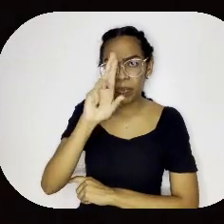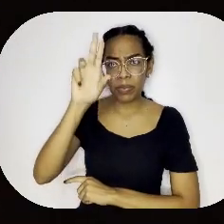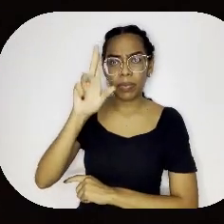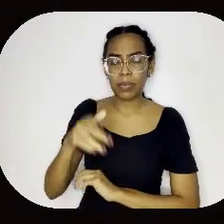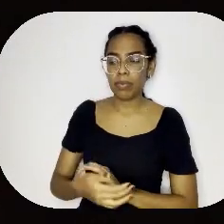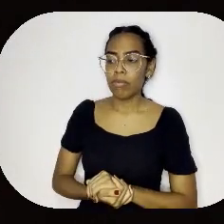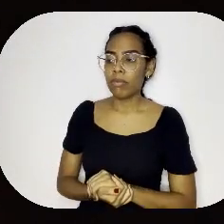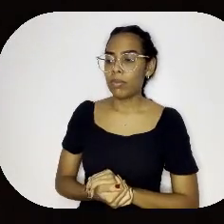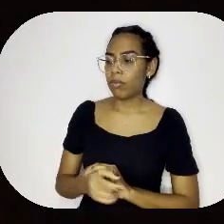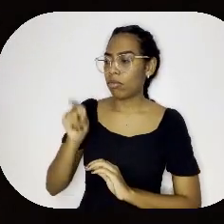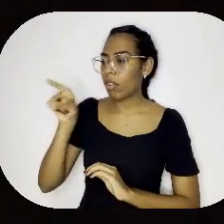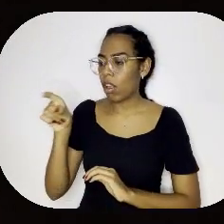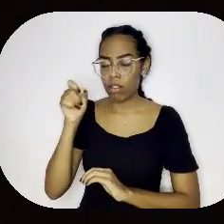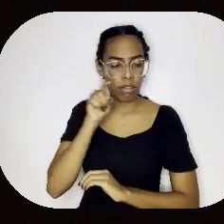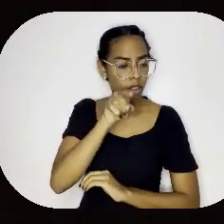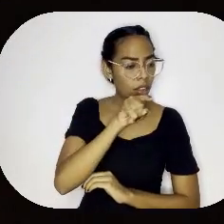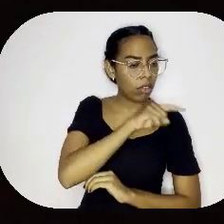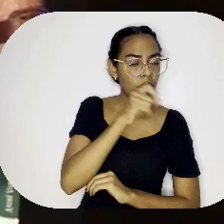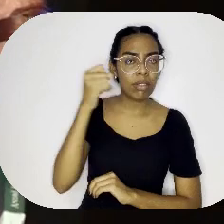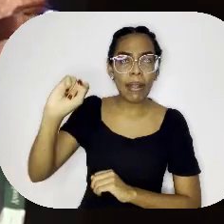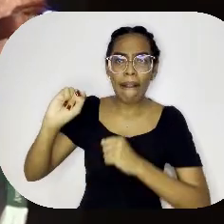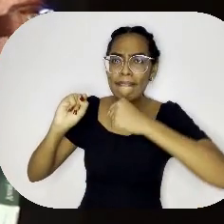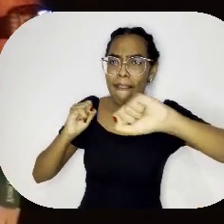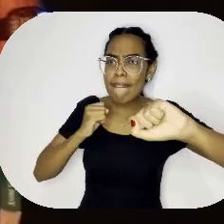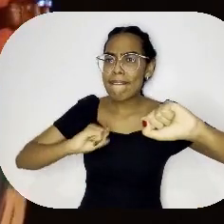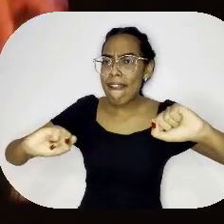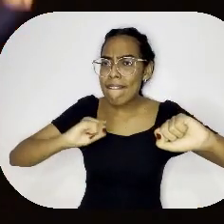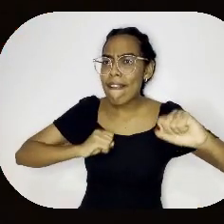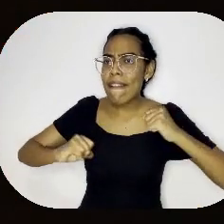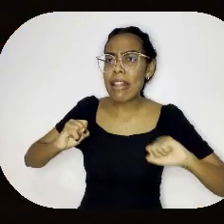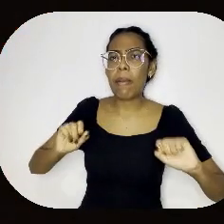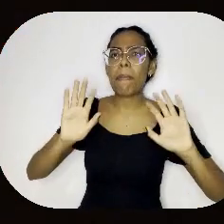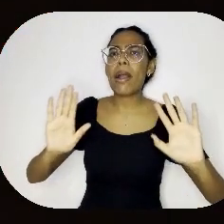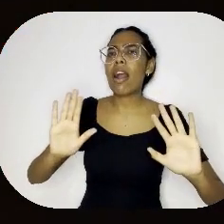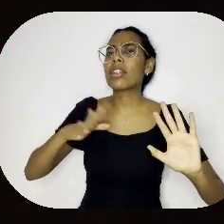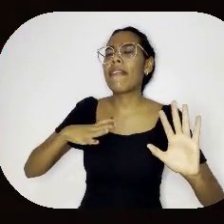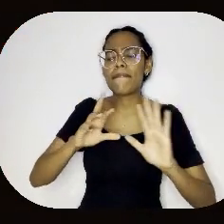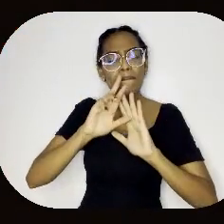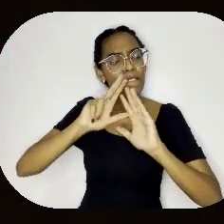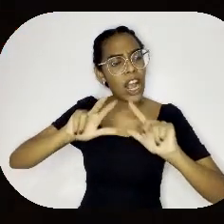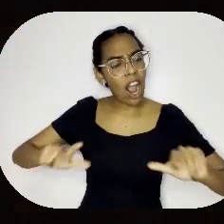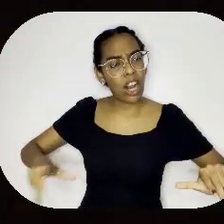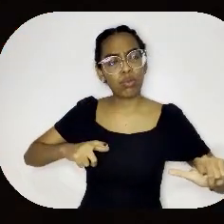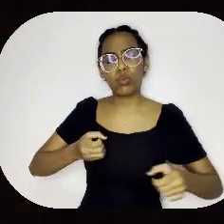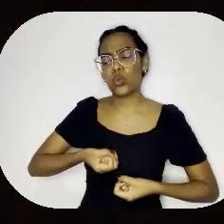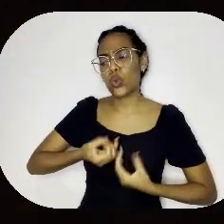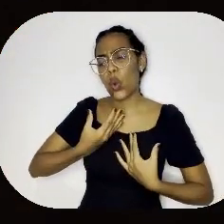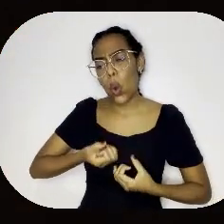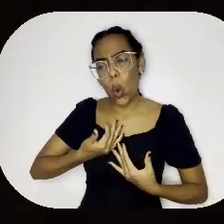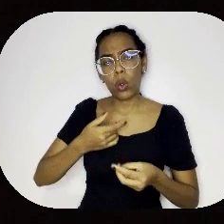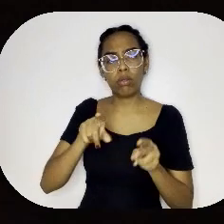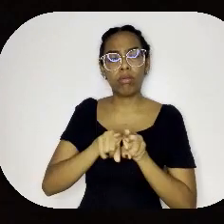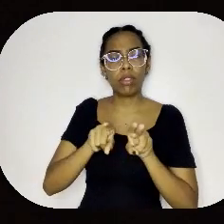mesmo, se de repente a gente não tá errado em ficar em defesa desse ou daquele poema, dessa ou daquela